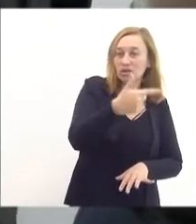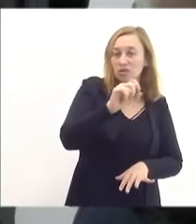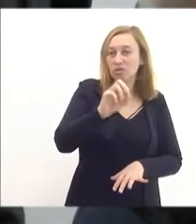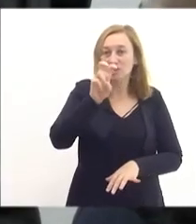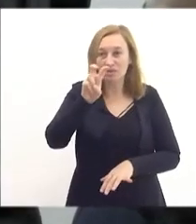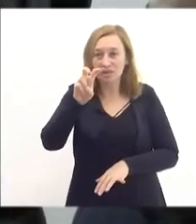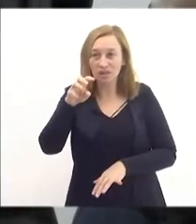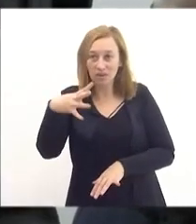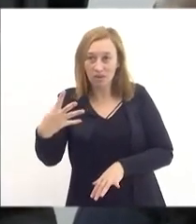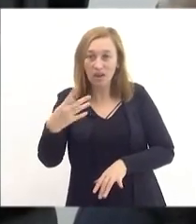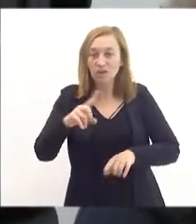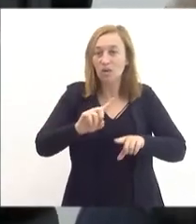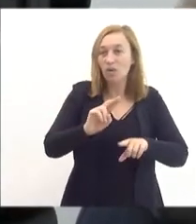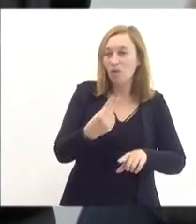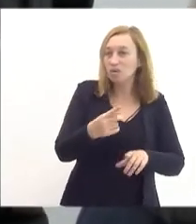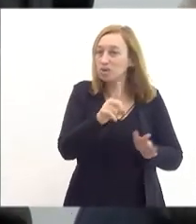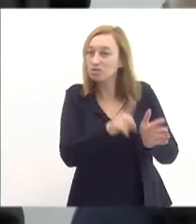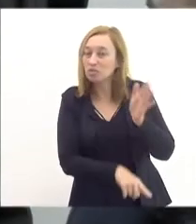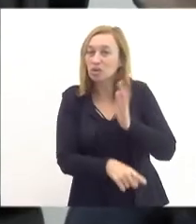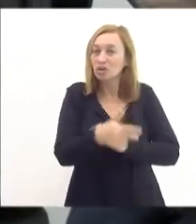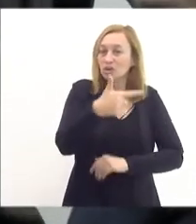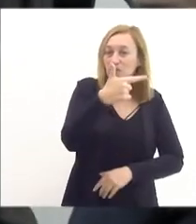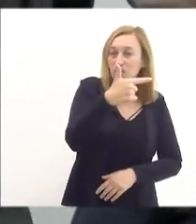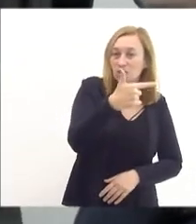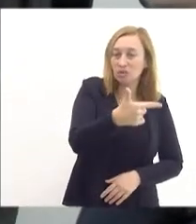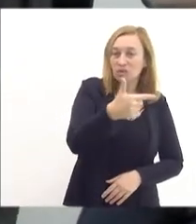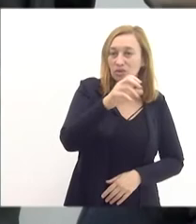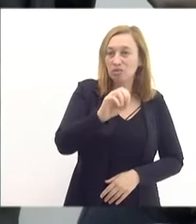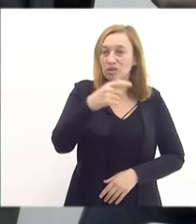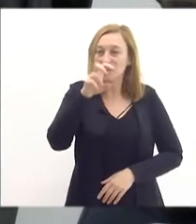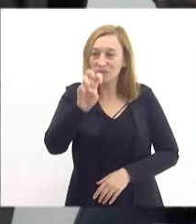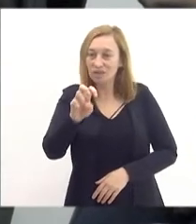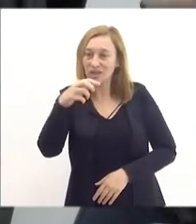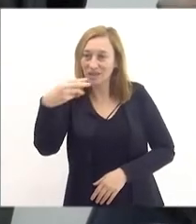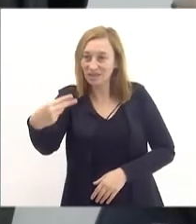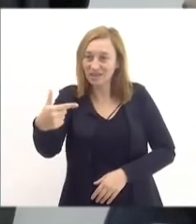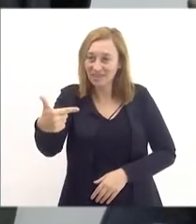para 2052. Enquanto